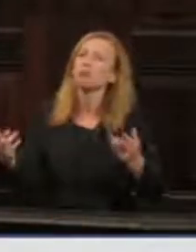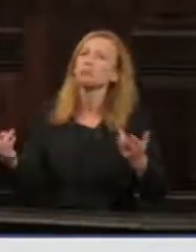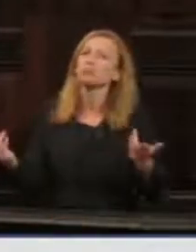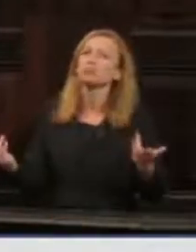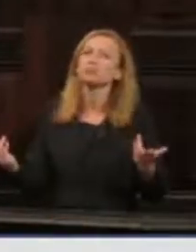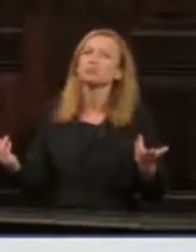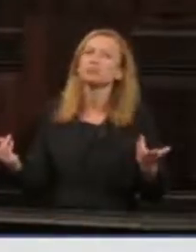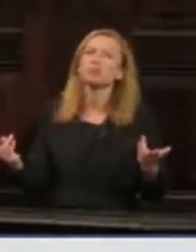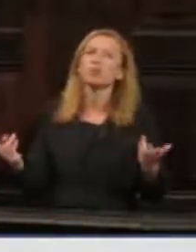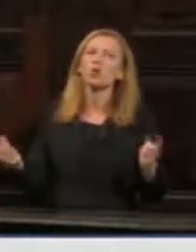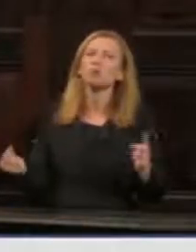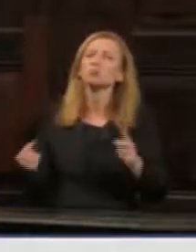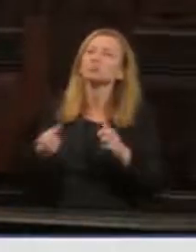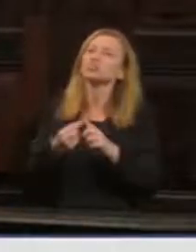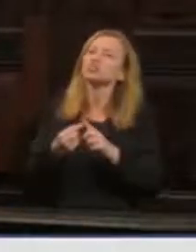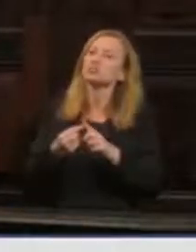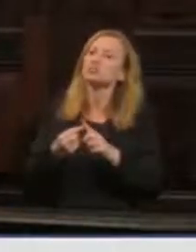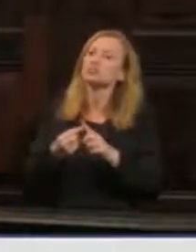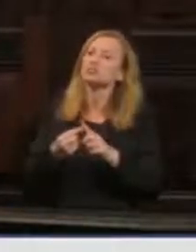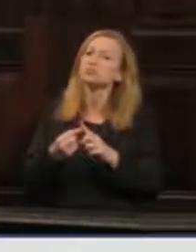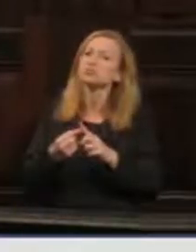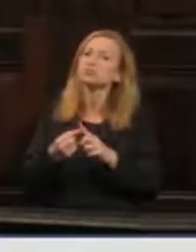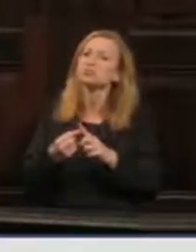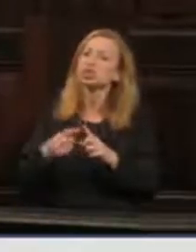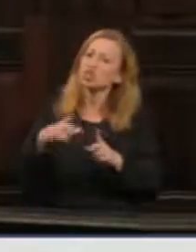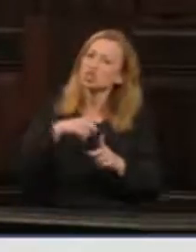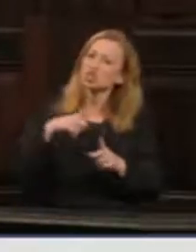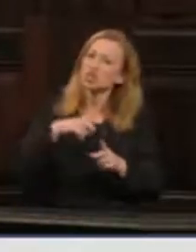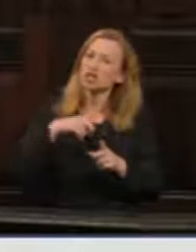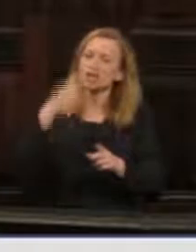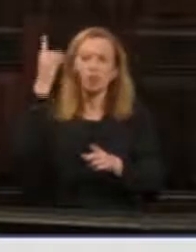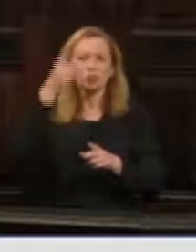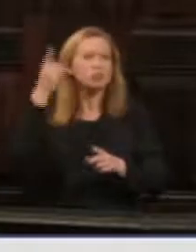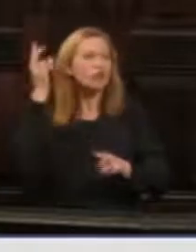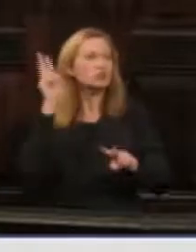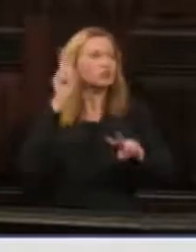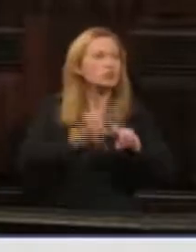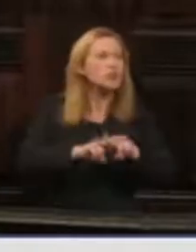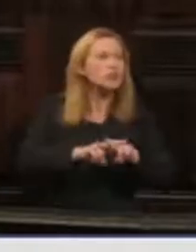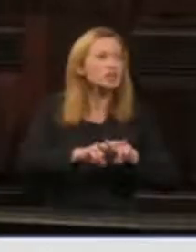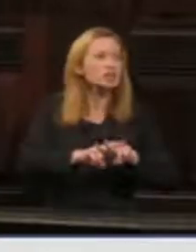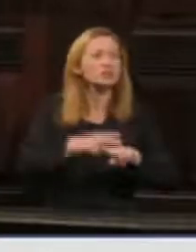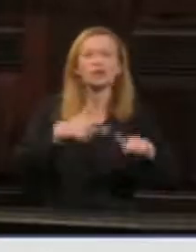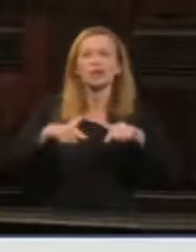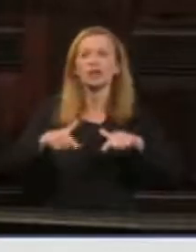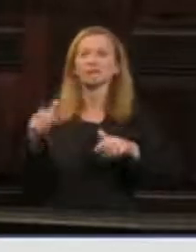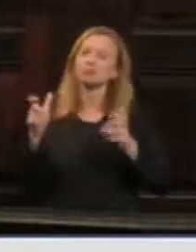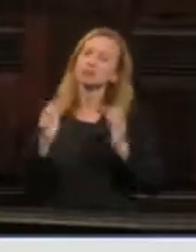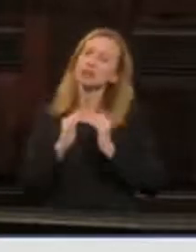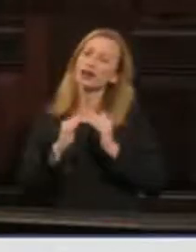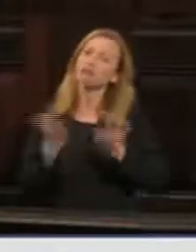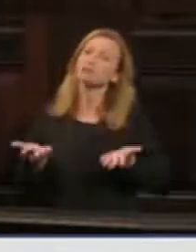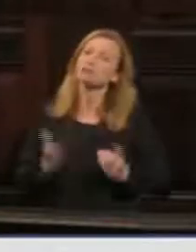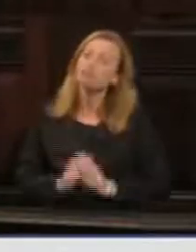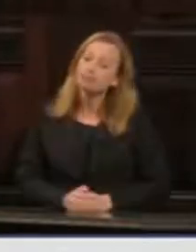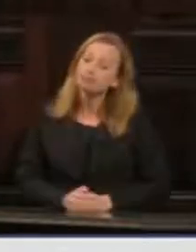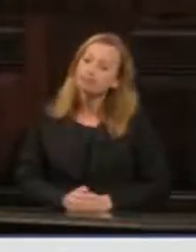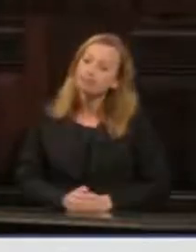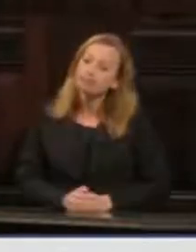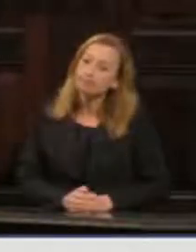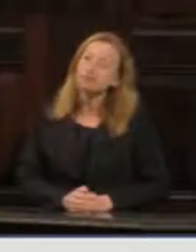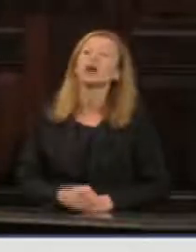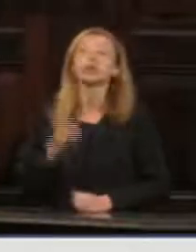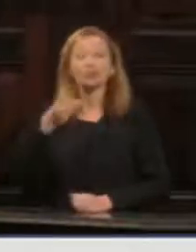casa? Qual é a utilidade para o povo fluminense de deputados que estão em processo de